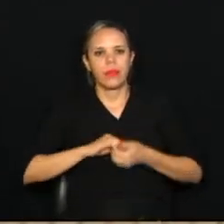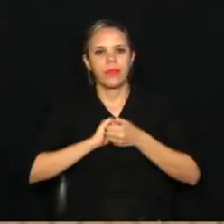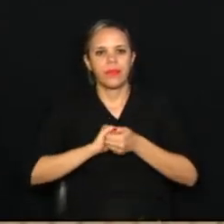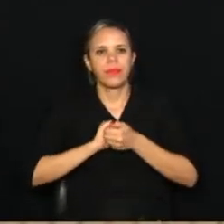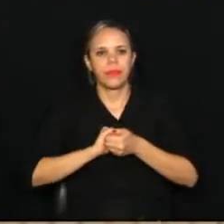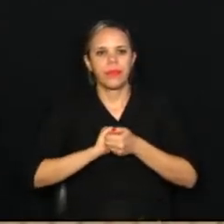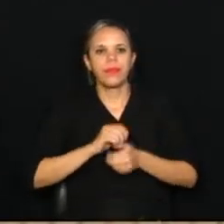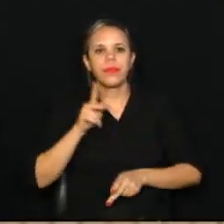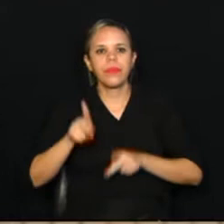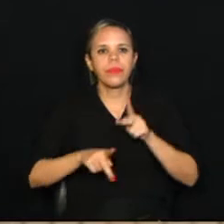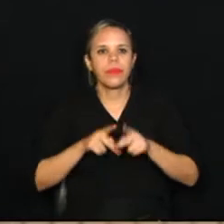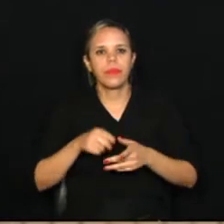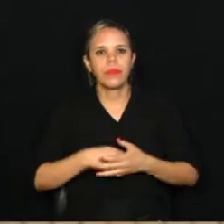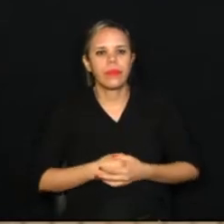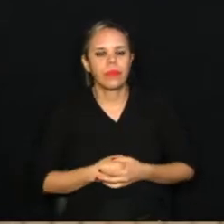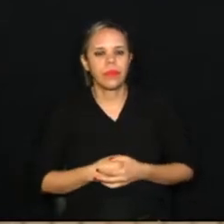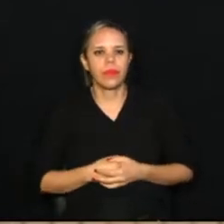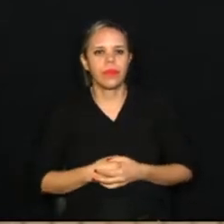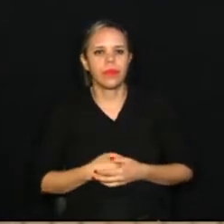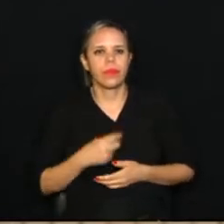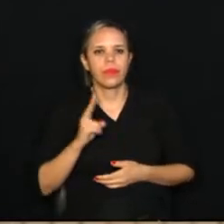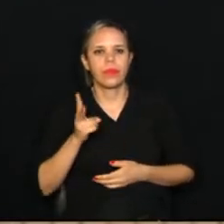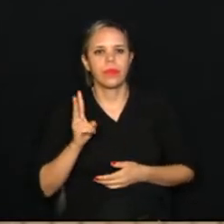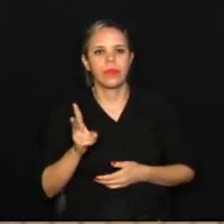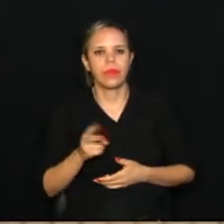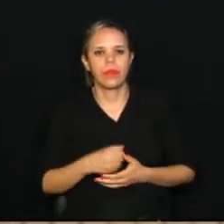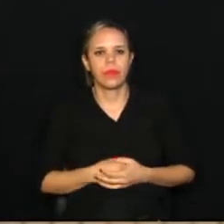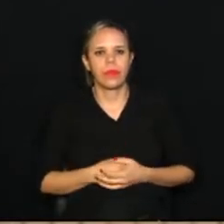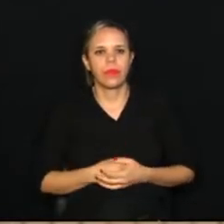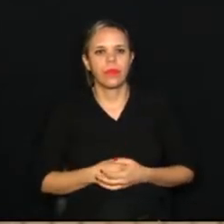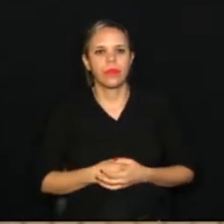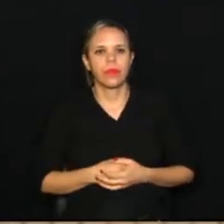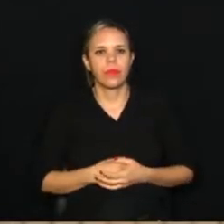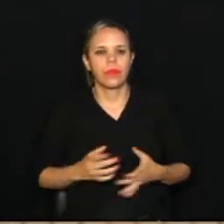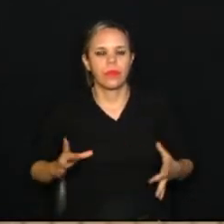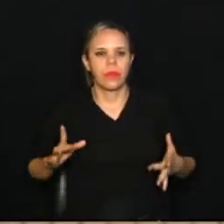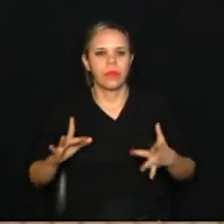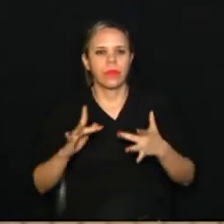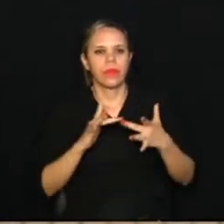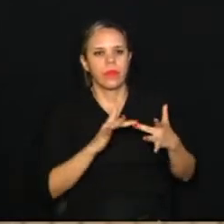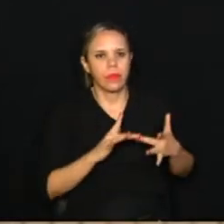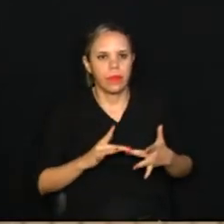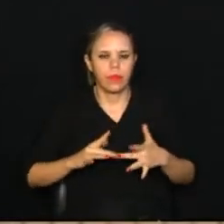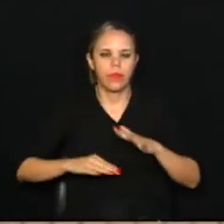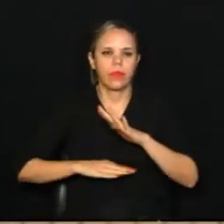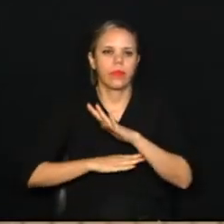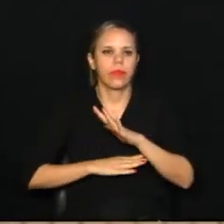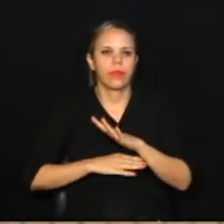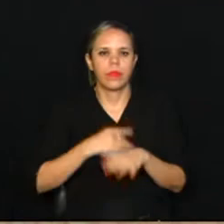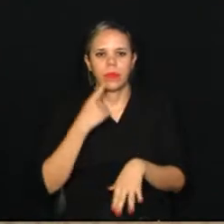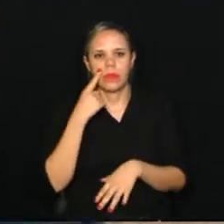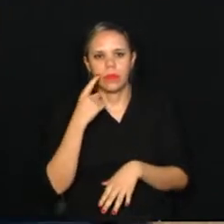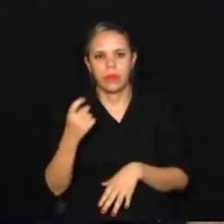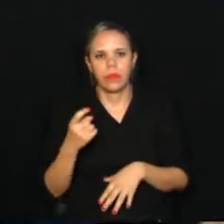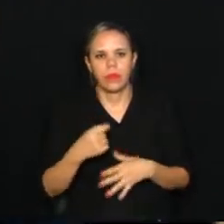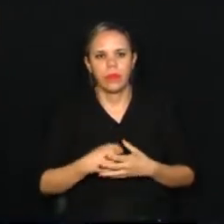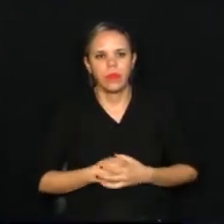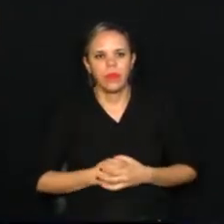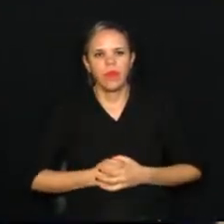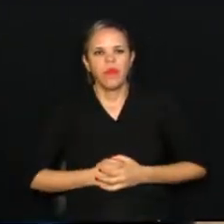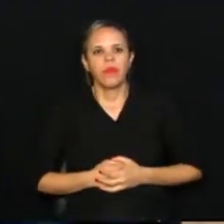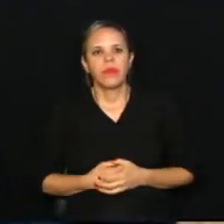as pessoas que sempre estão vinculadas à Câmara, interessadas